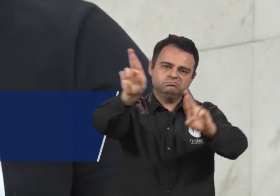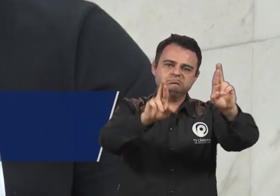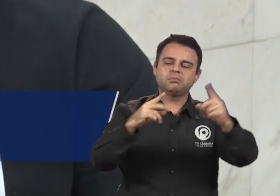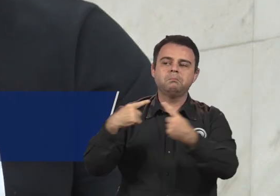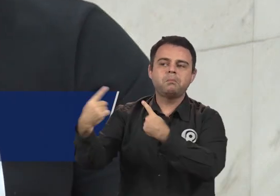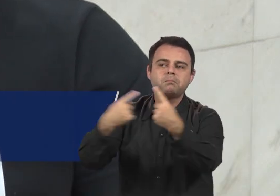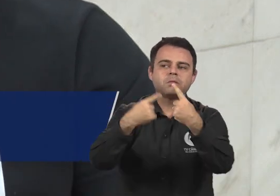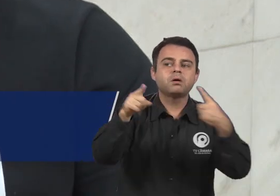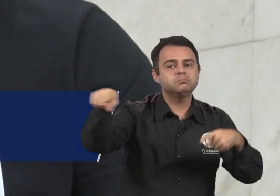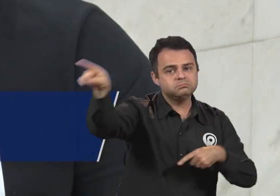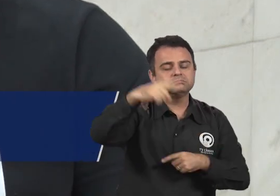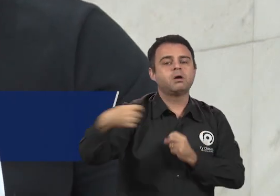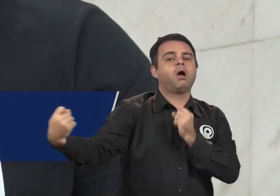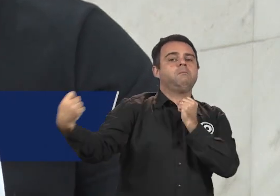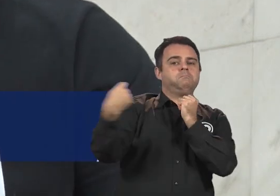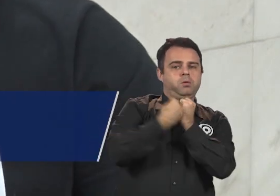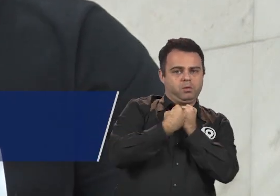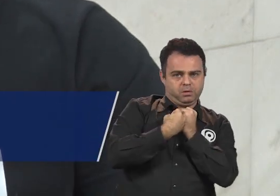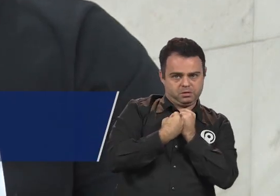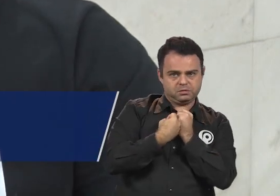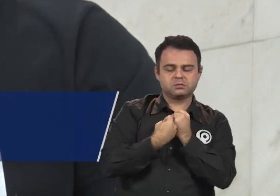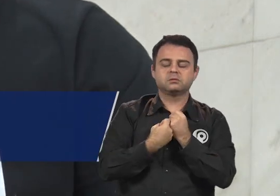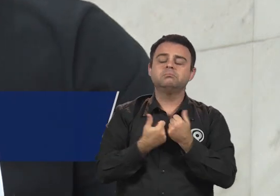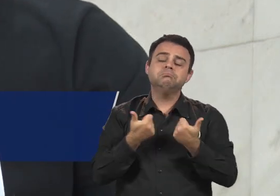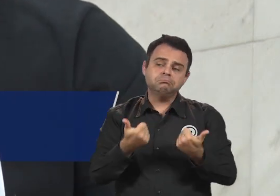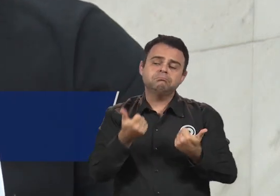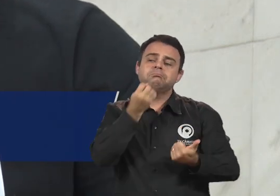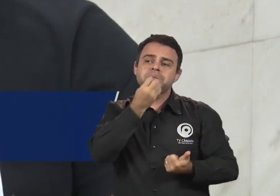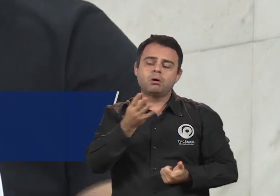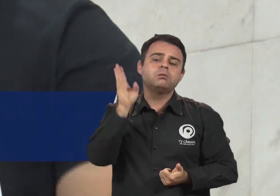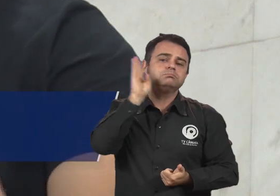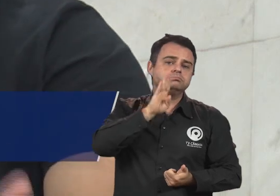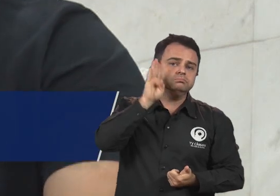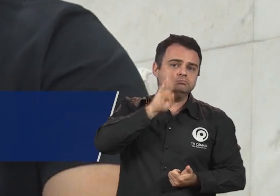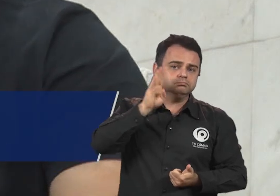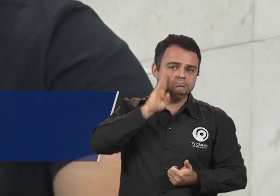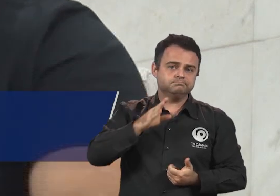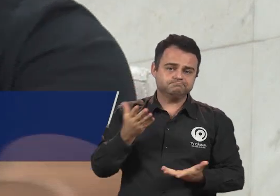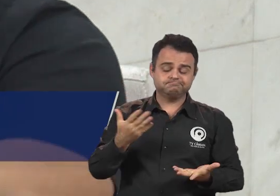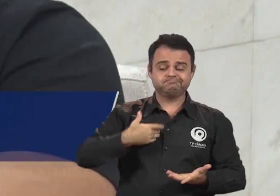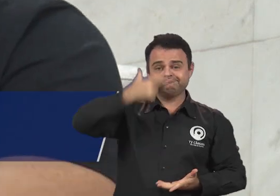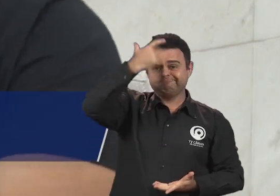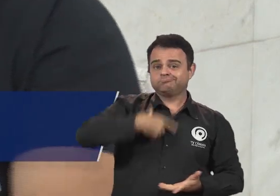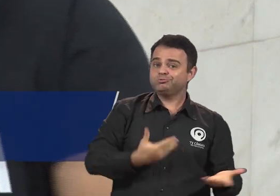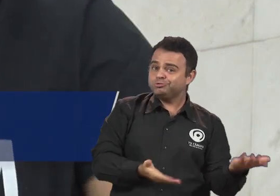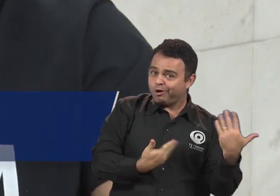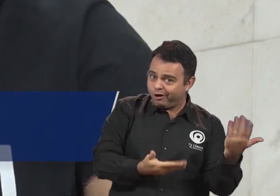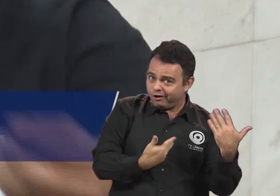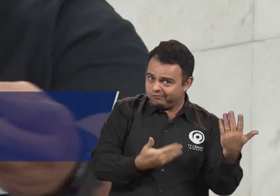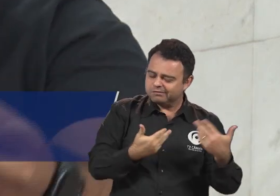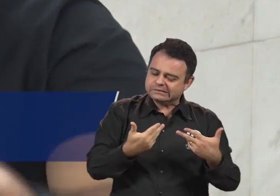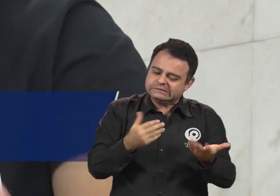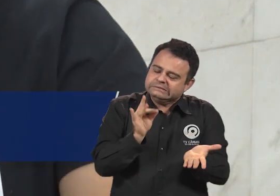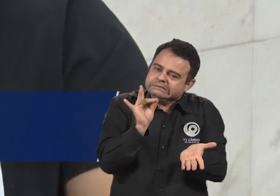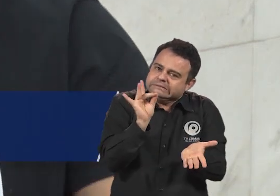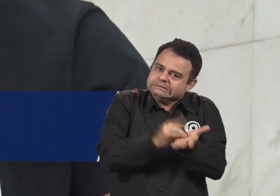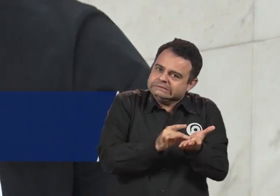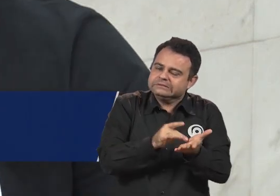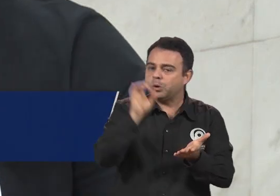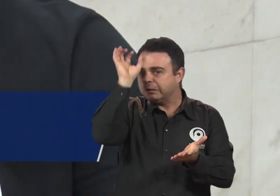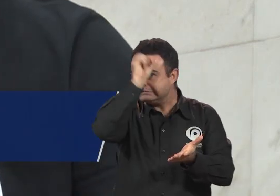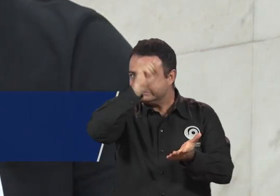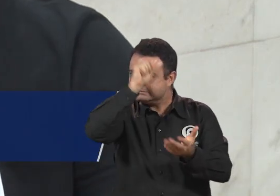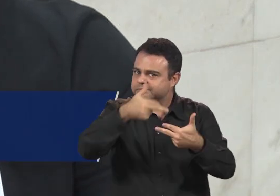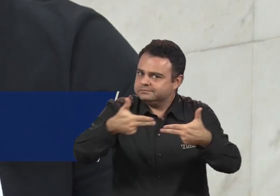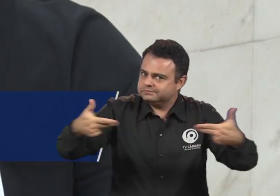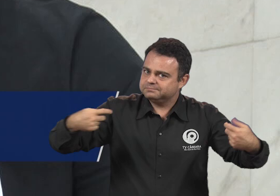causa. Então, tem sido muito bacana. E agora, nos próximos passos, sou jovem ainda, tem muita coisa que estou aprendendo, sou humilde em falar.